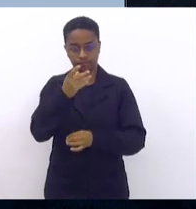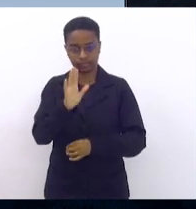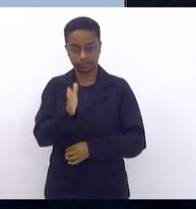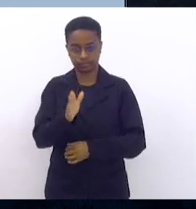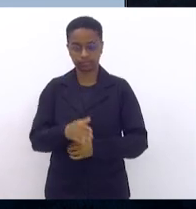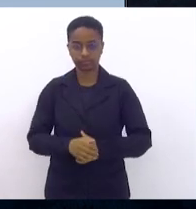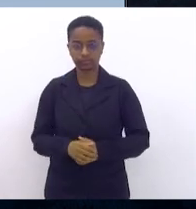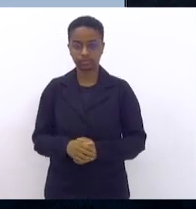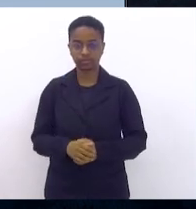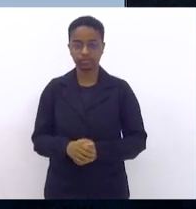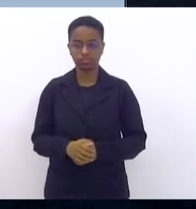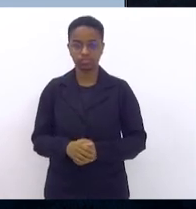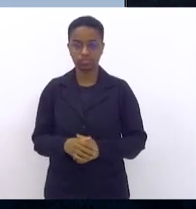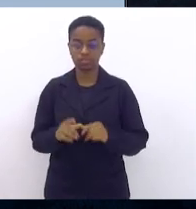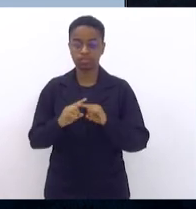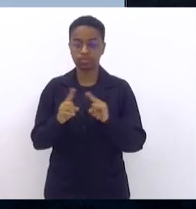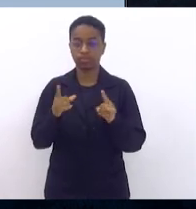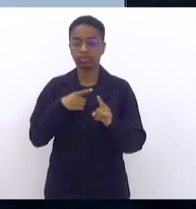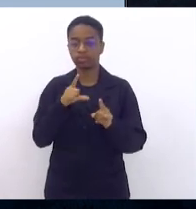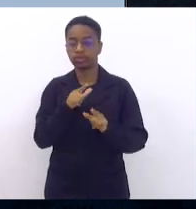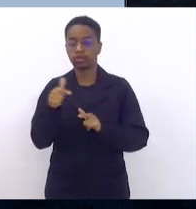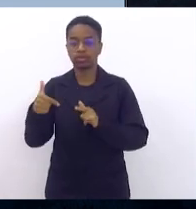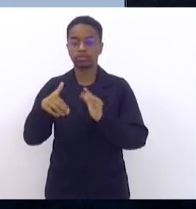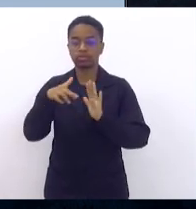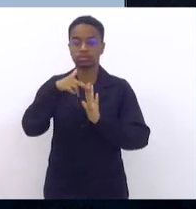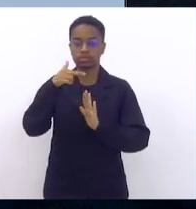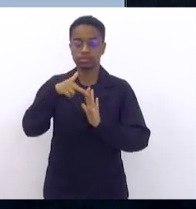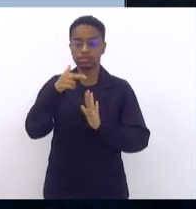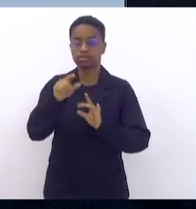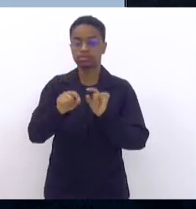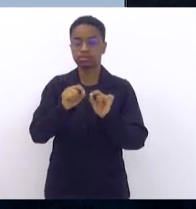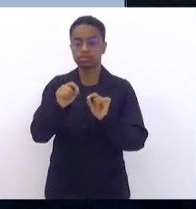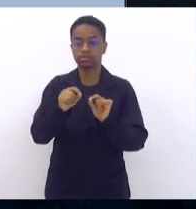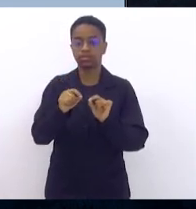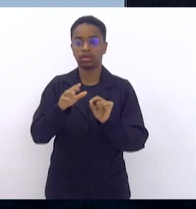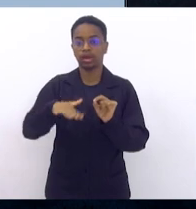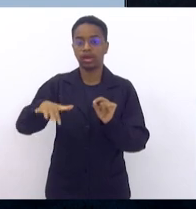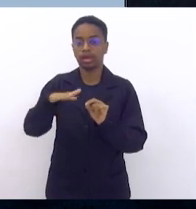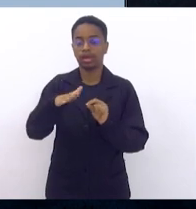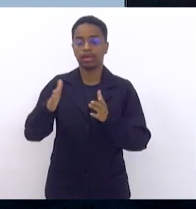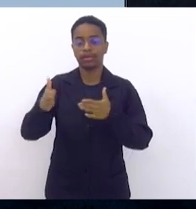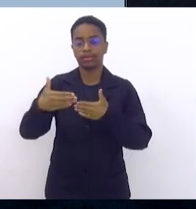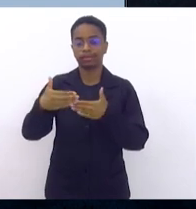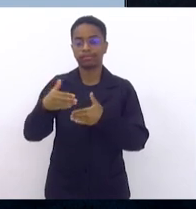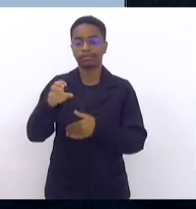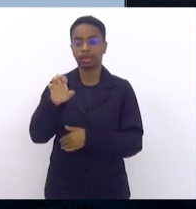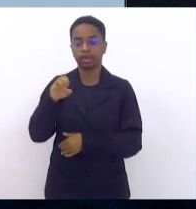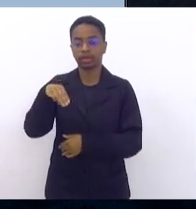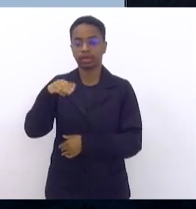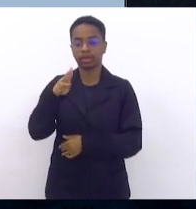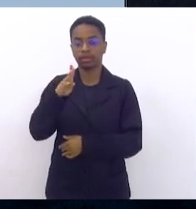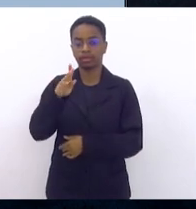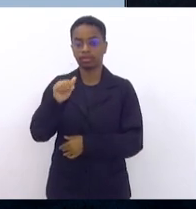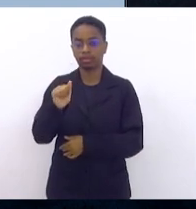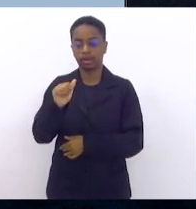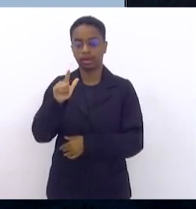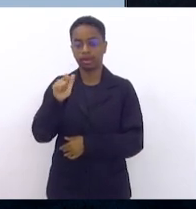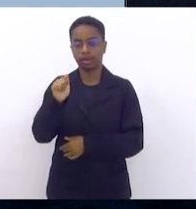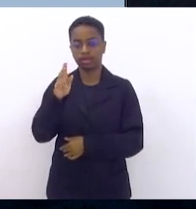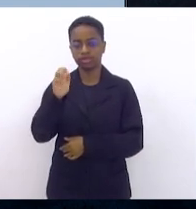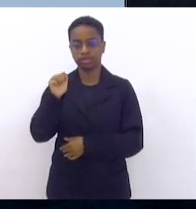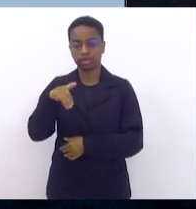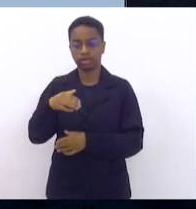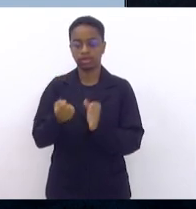é a um outro normativo que foi o acordo setorial de embalagens em geral que ele é datado de